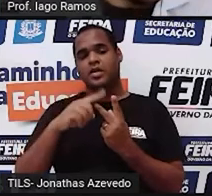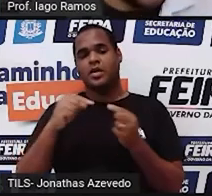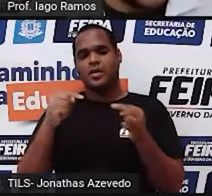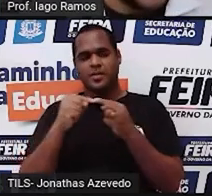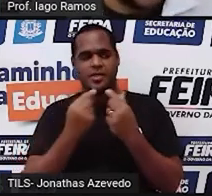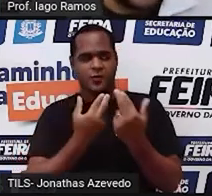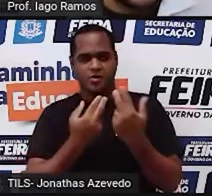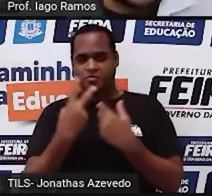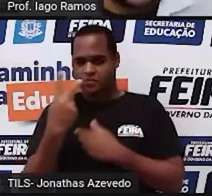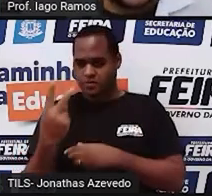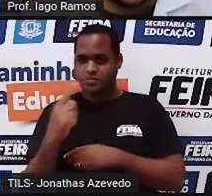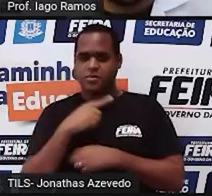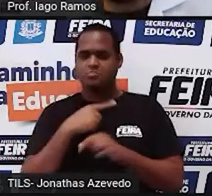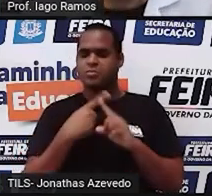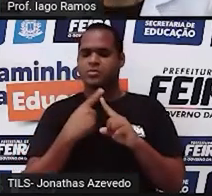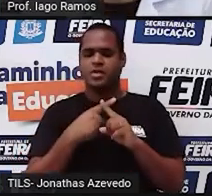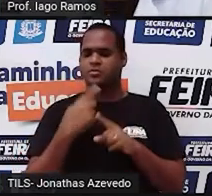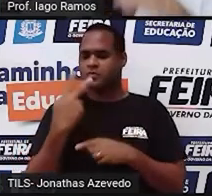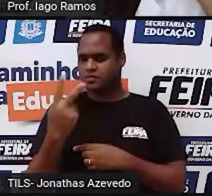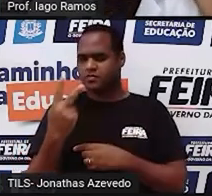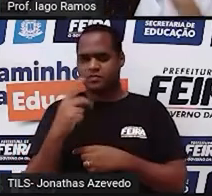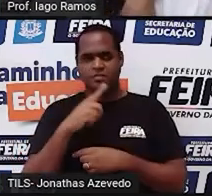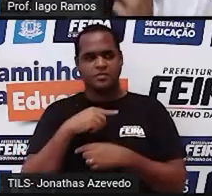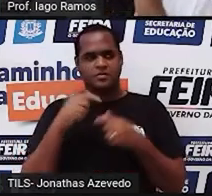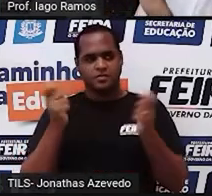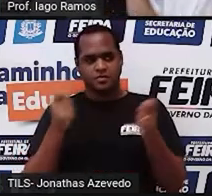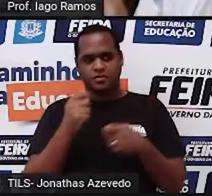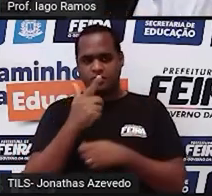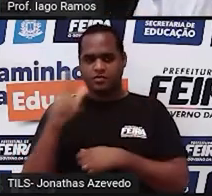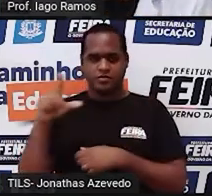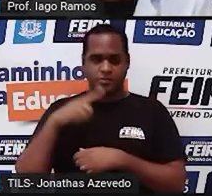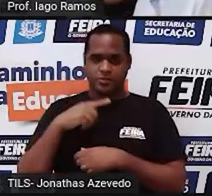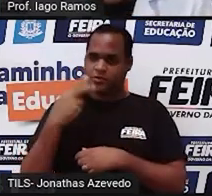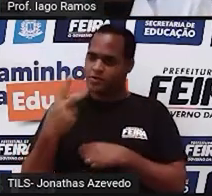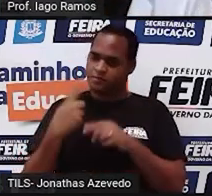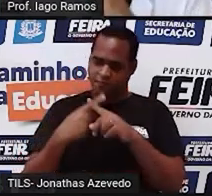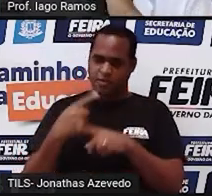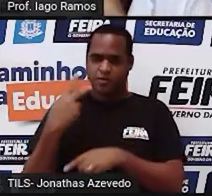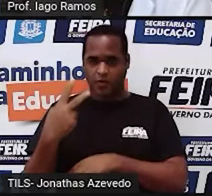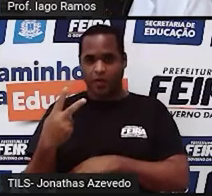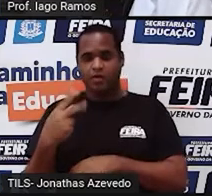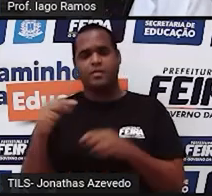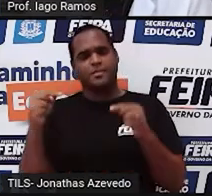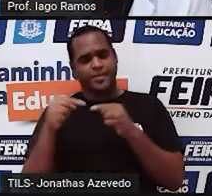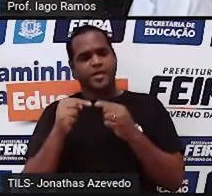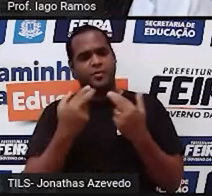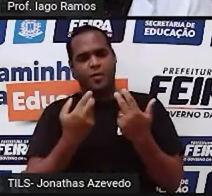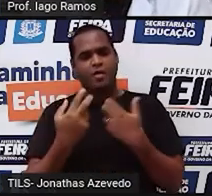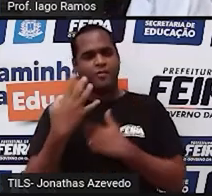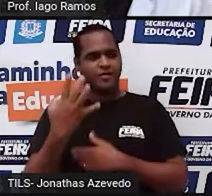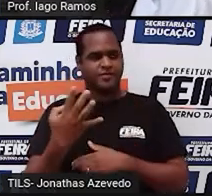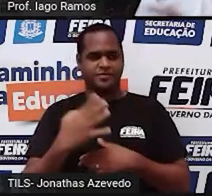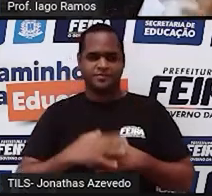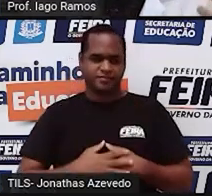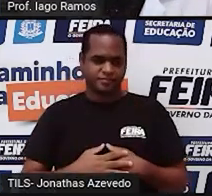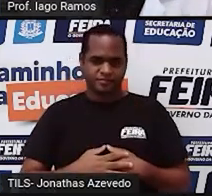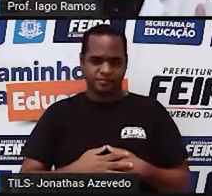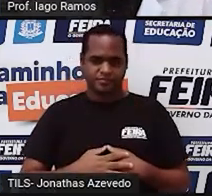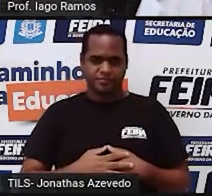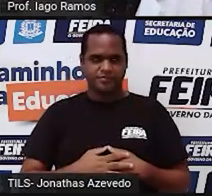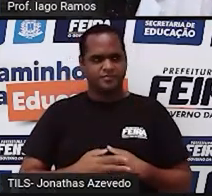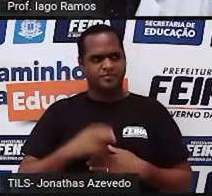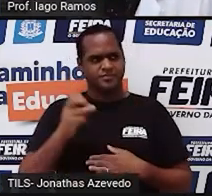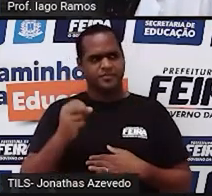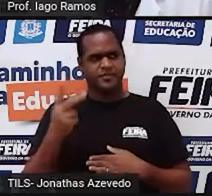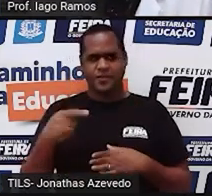E por quê que é dois Porque se você fizer 2 vezes 2 = 4 ou